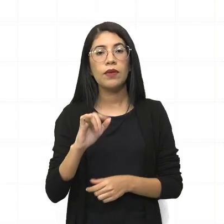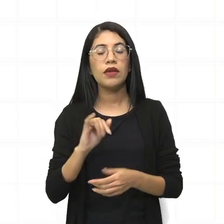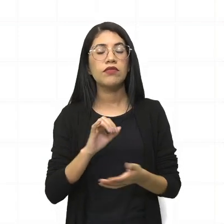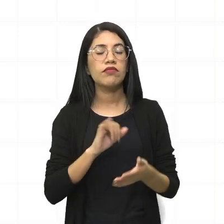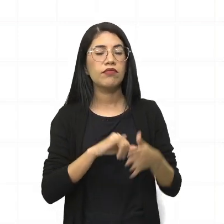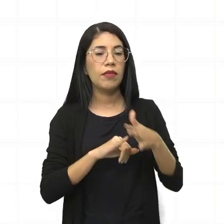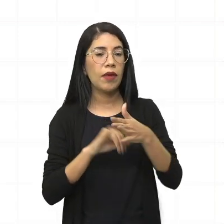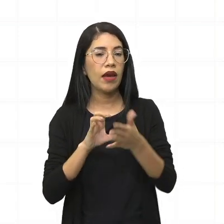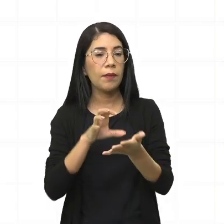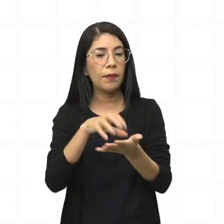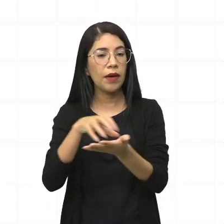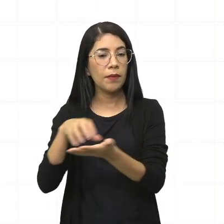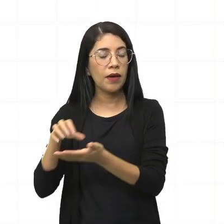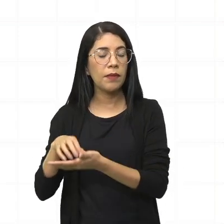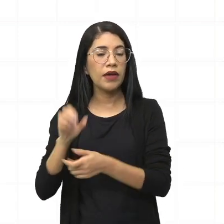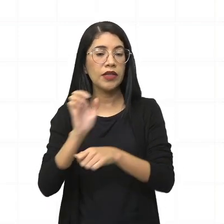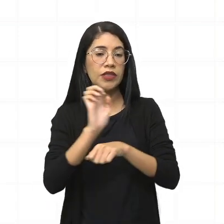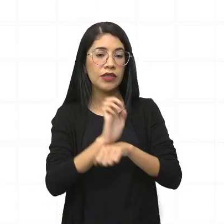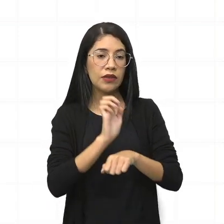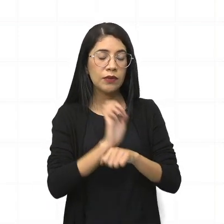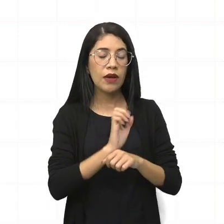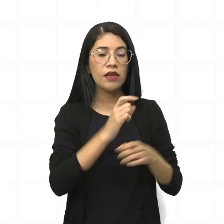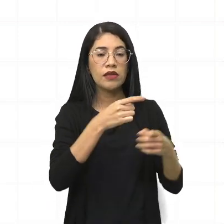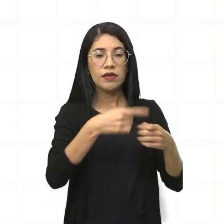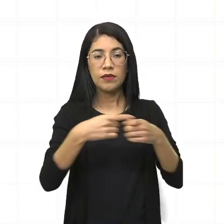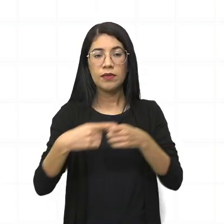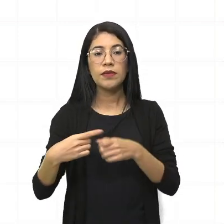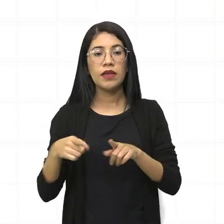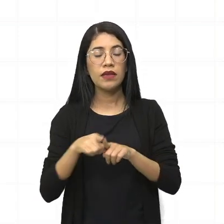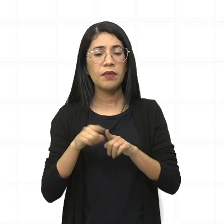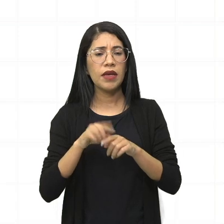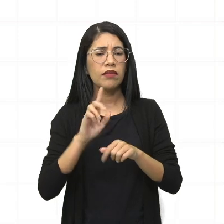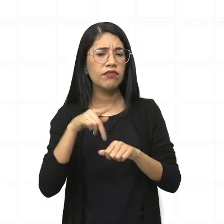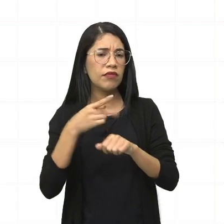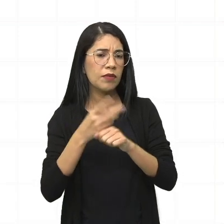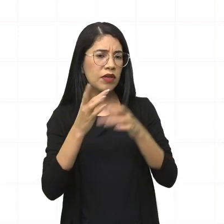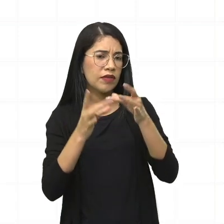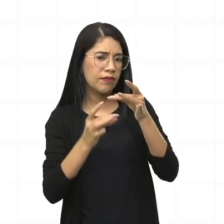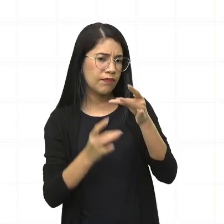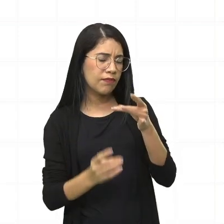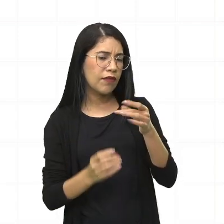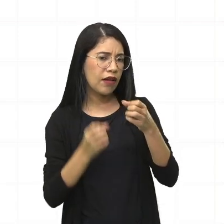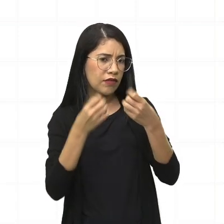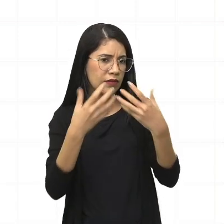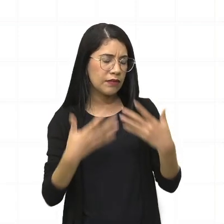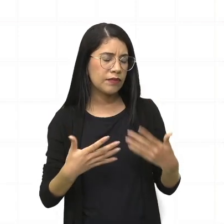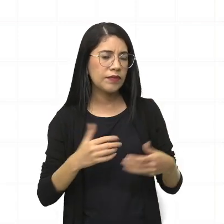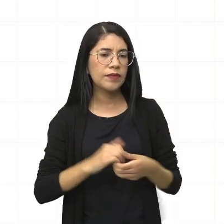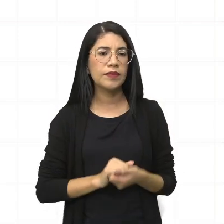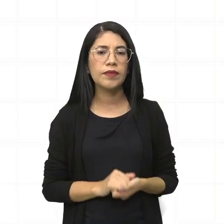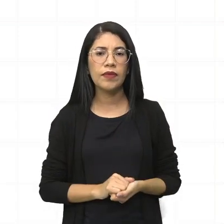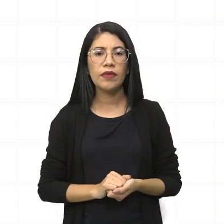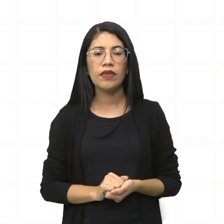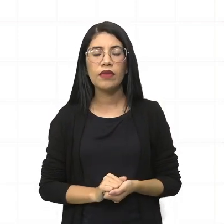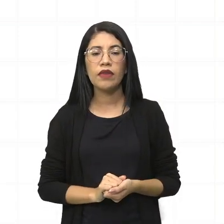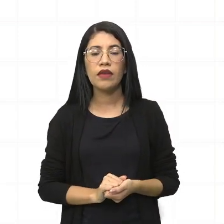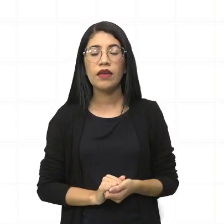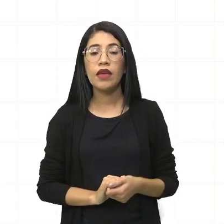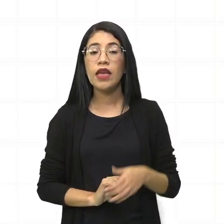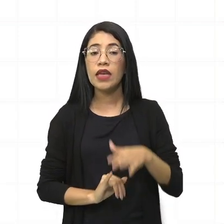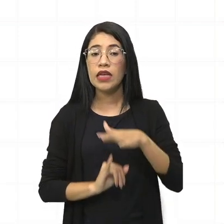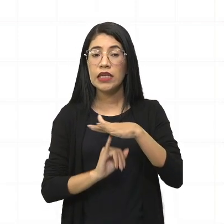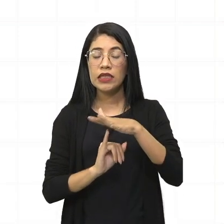conservação estaduais e municipais, que daqui a pouco a gente pode falar um pouco mais sobre elas. O Instituto Chico Mendes é